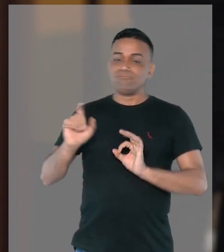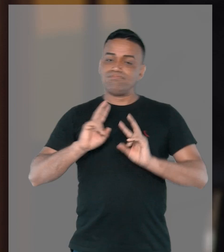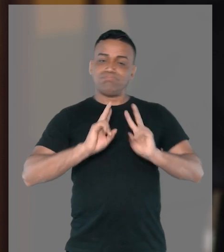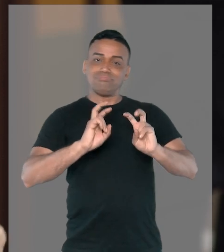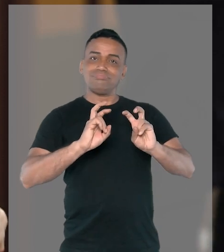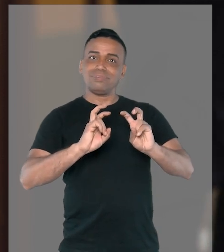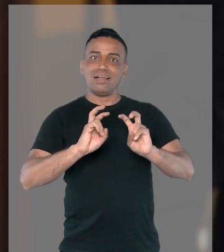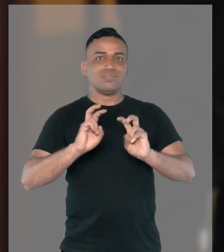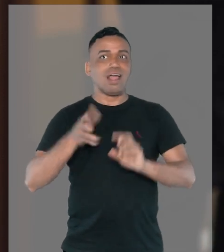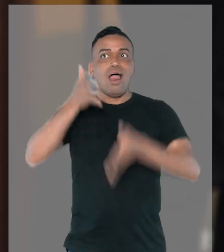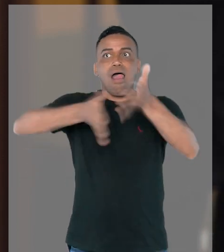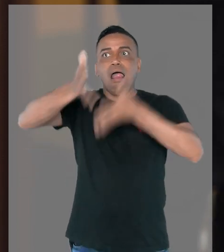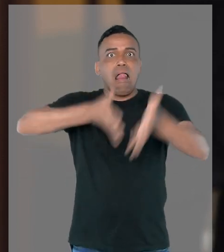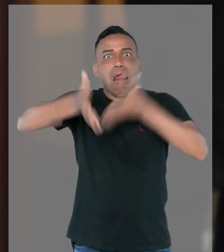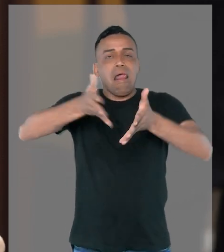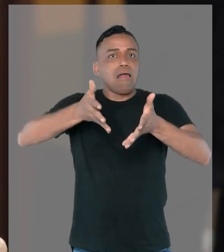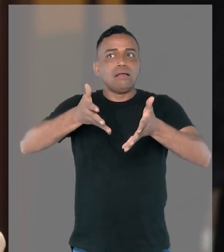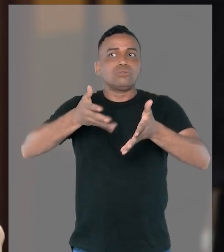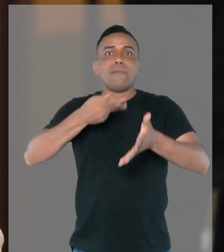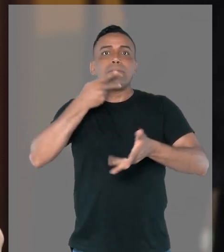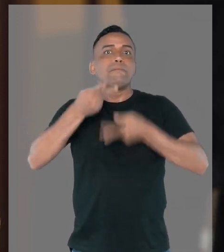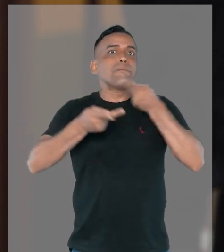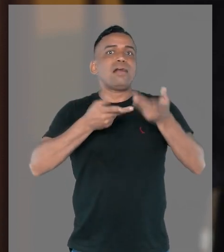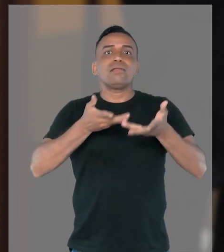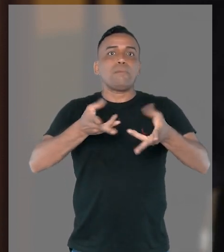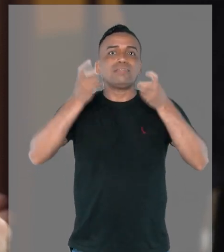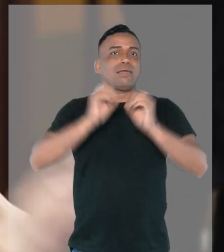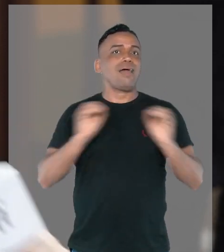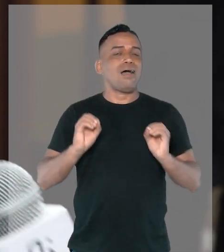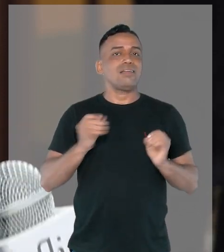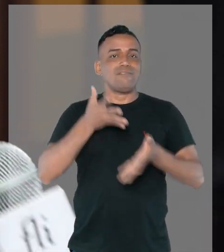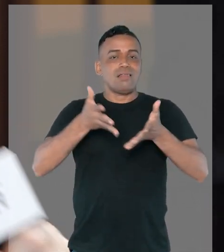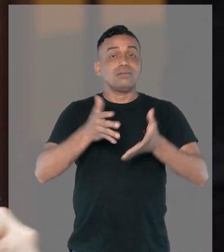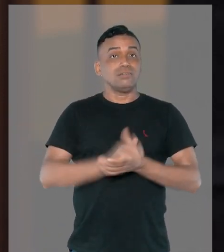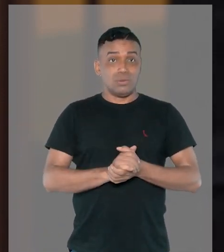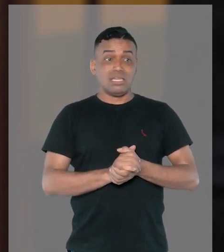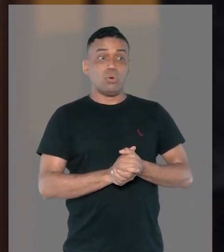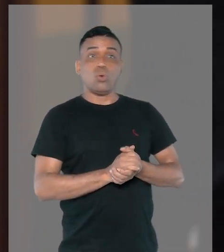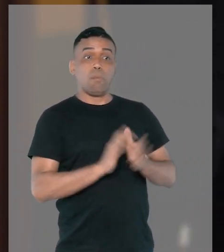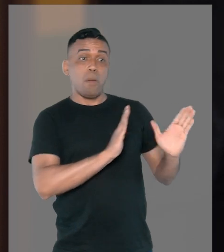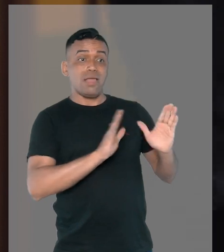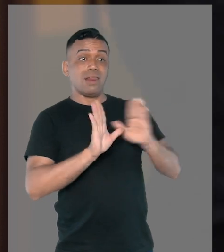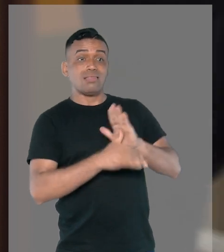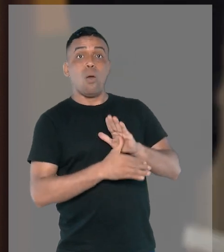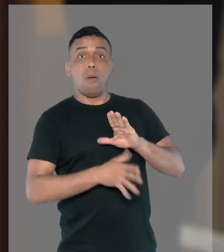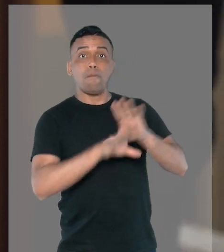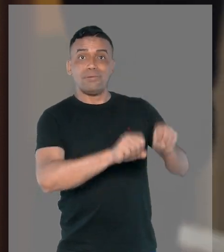às vezes ela nem está se ouvindo. Não tem muitos jargões. A ocasião faz o ladrão, não faz coisa nenhuma.